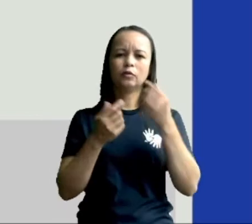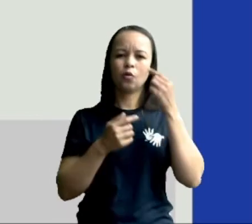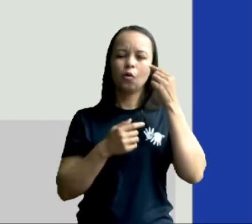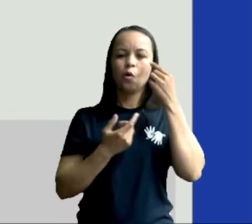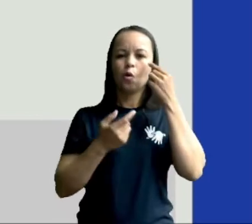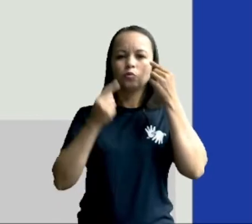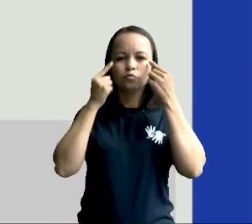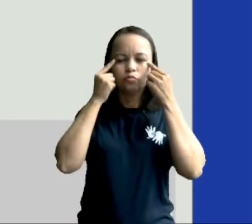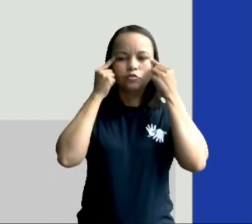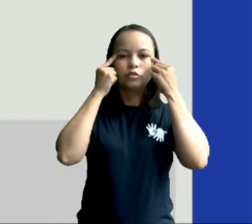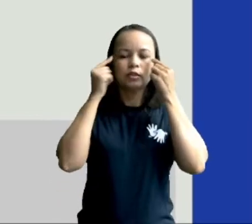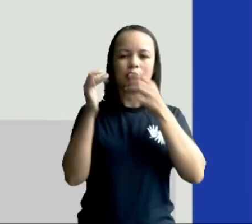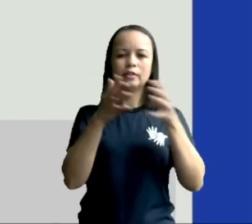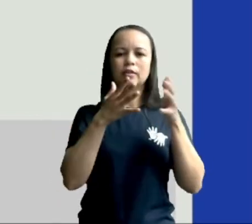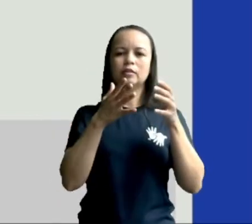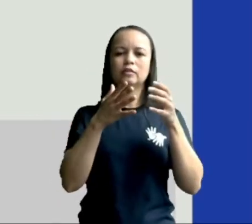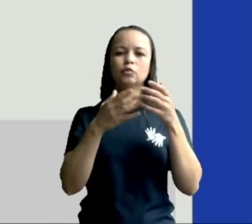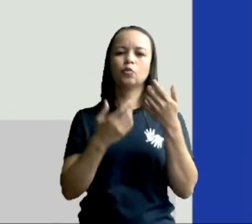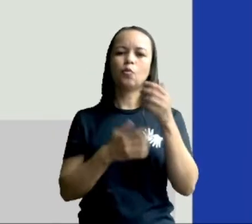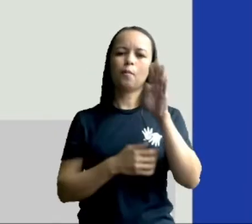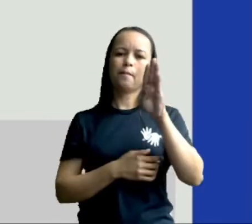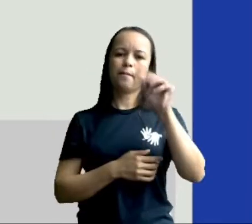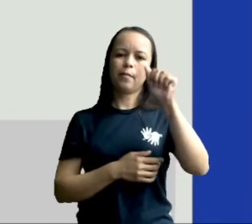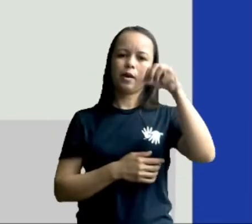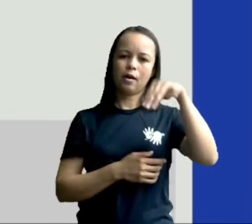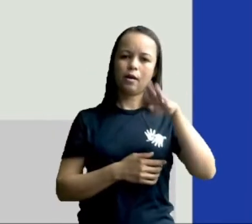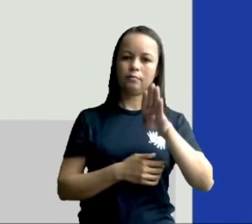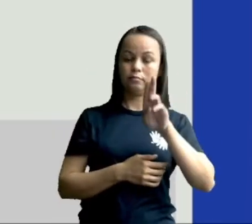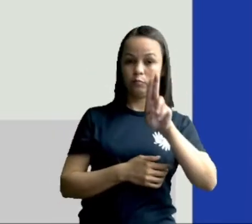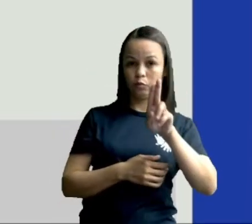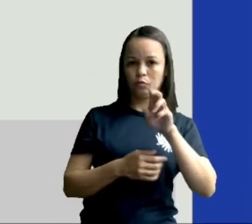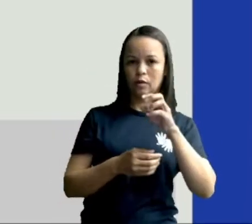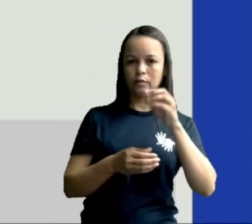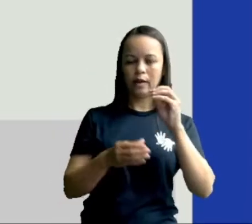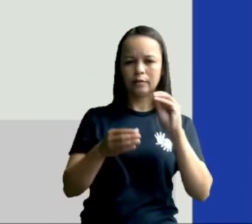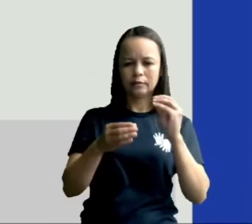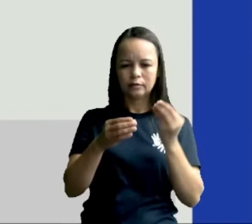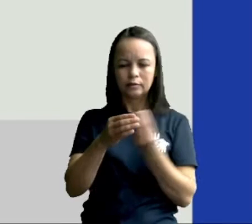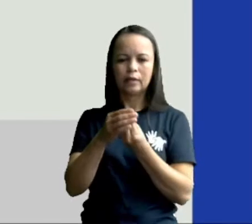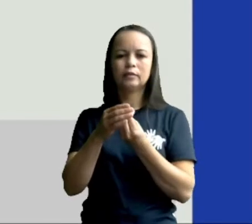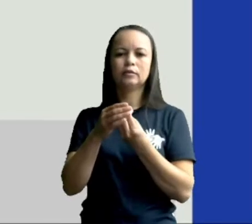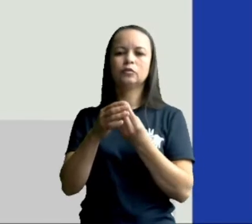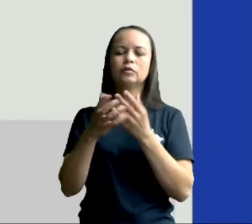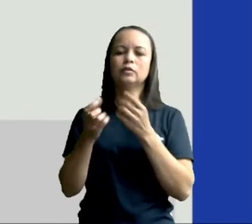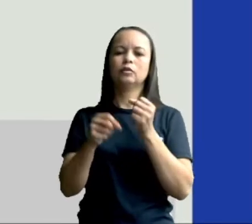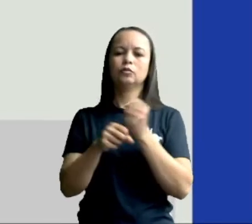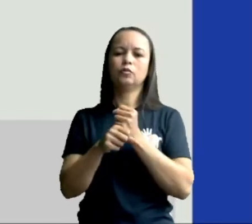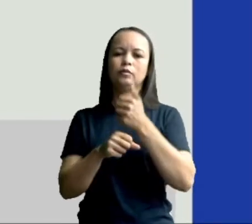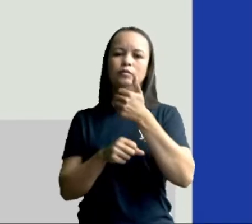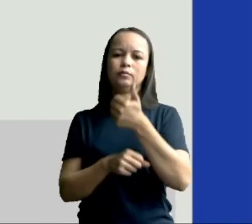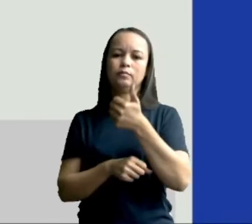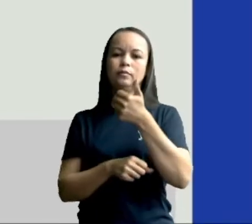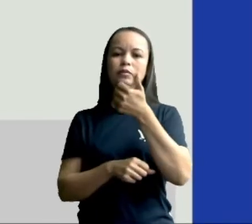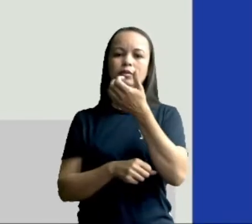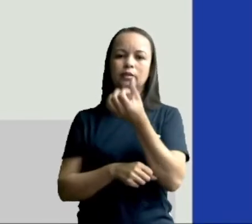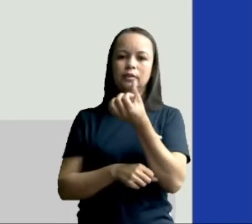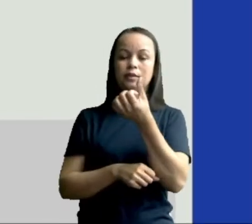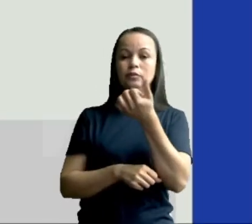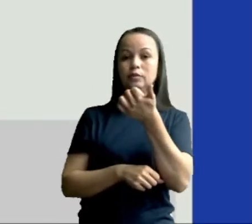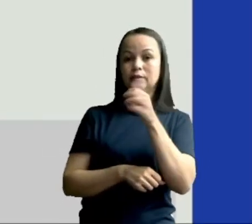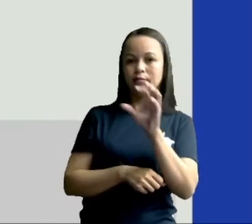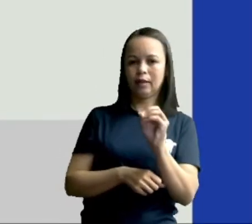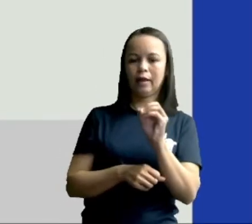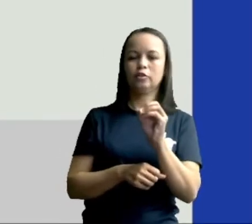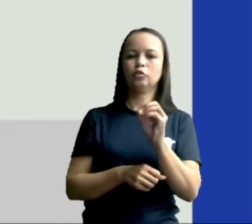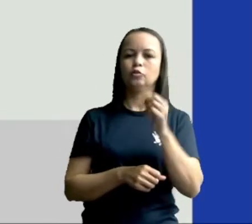Edi, através de bambu, até ser introduzida em 610 no Japão.